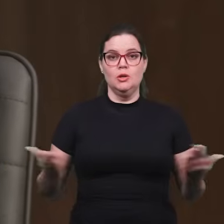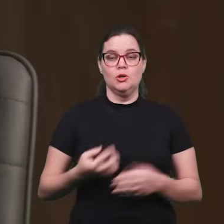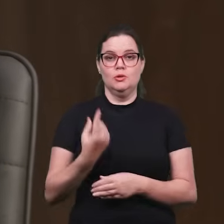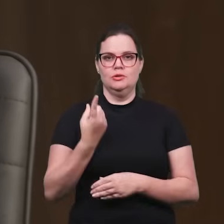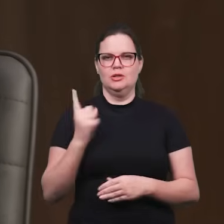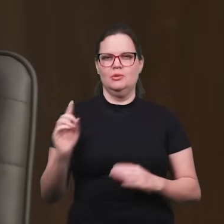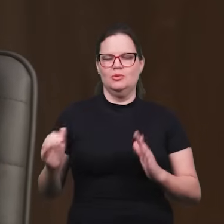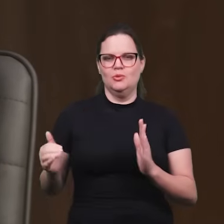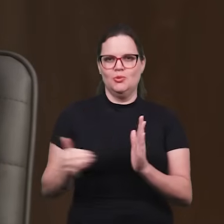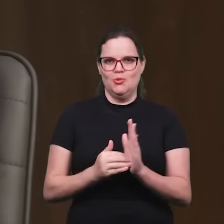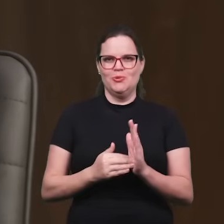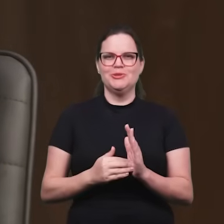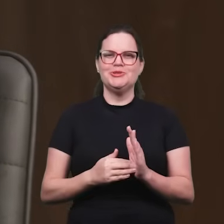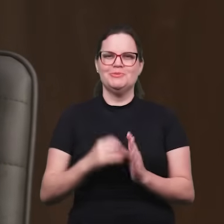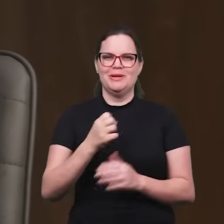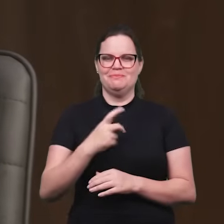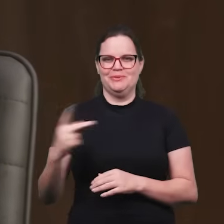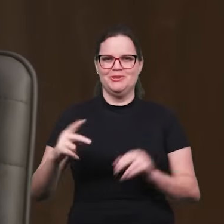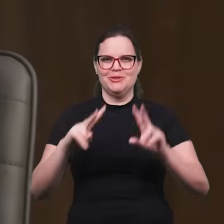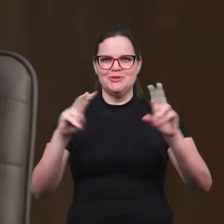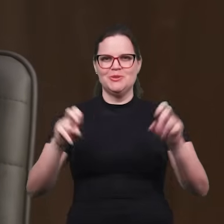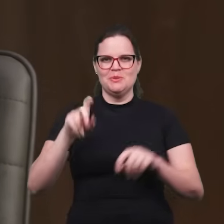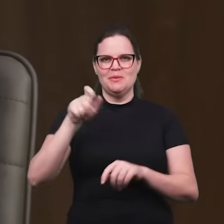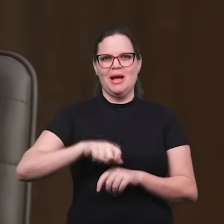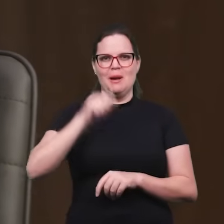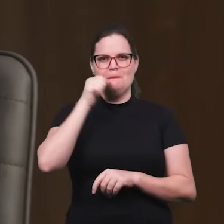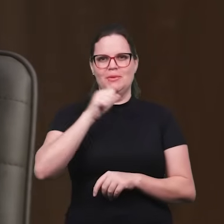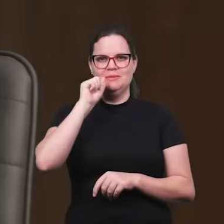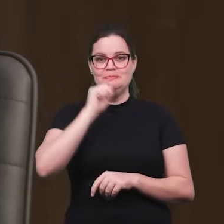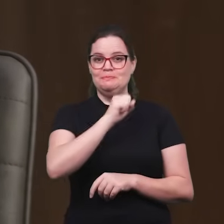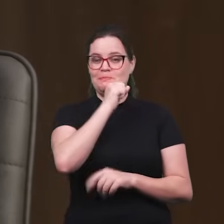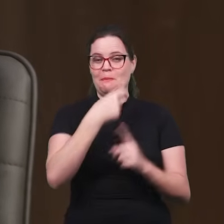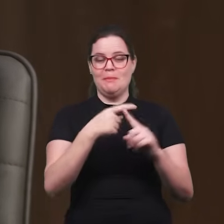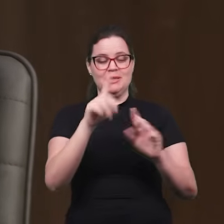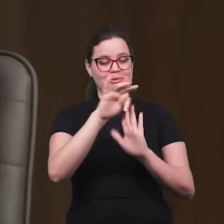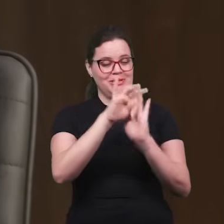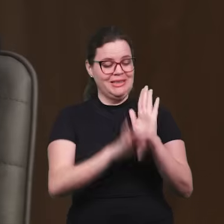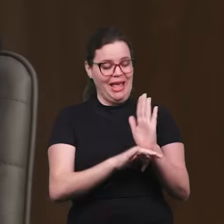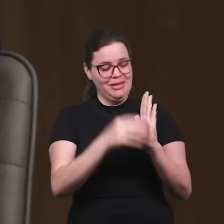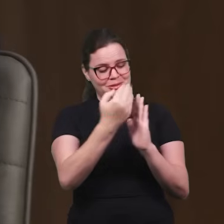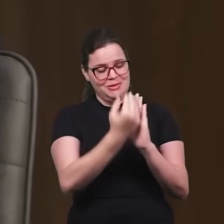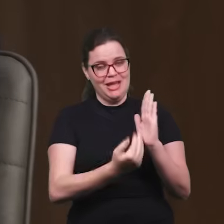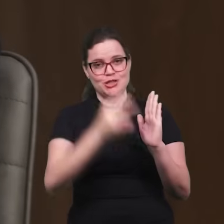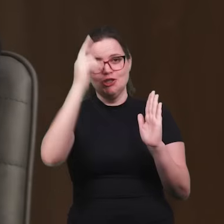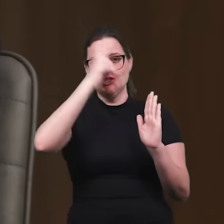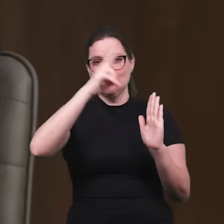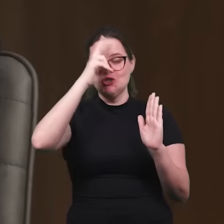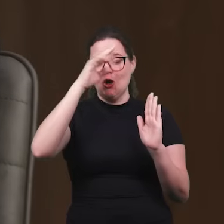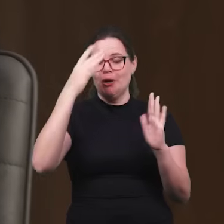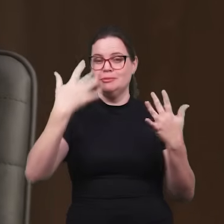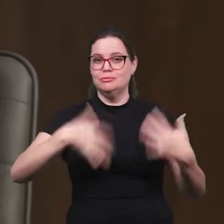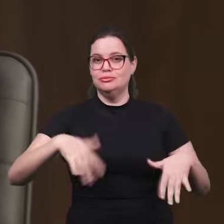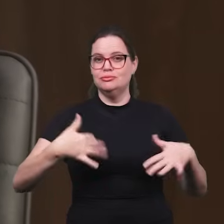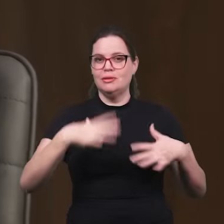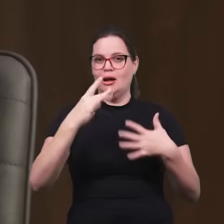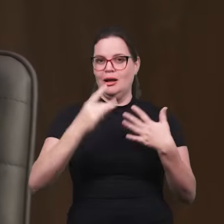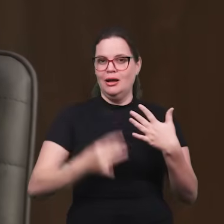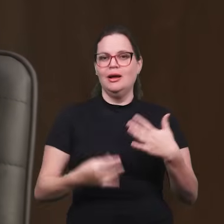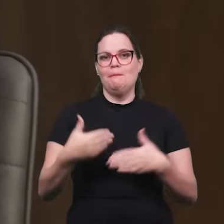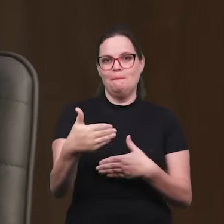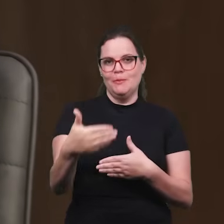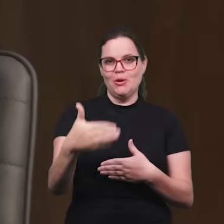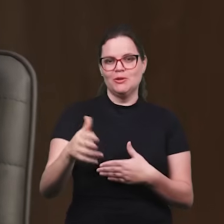mulher samaritana, mas esse texto é tão rico, esse texto, essa história, ela é tão rica que nós vamos